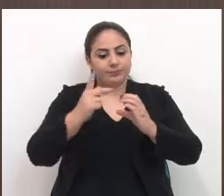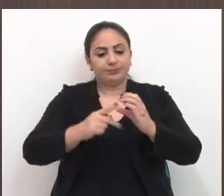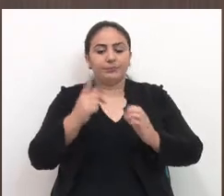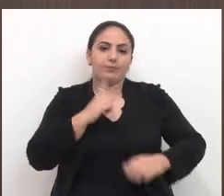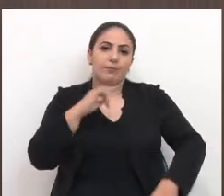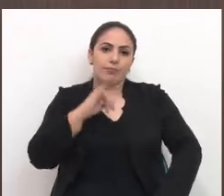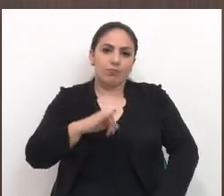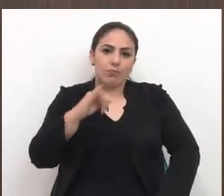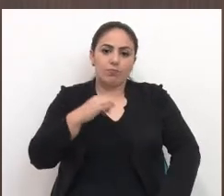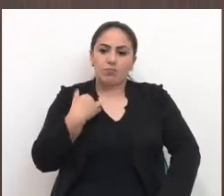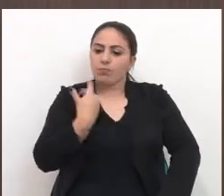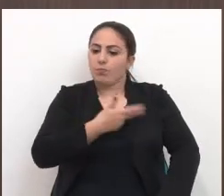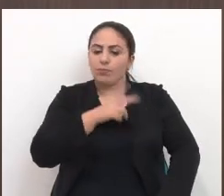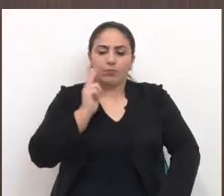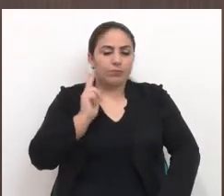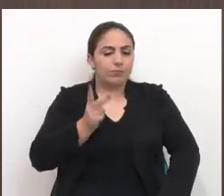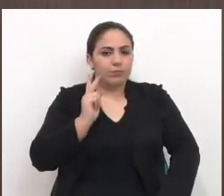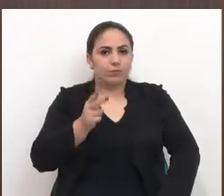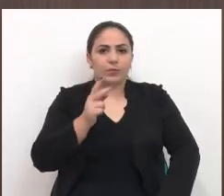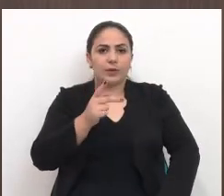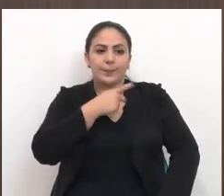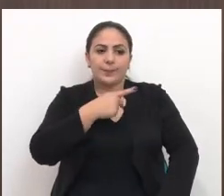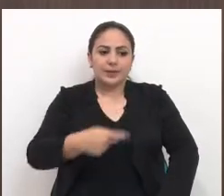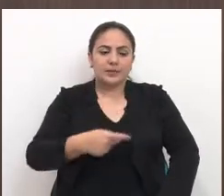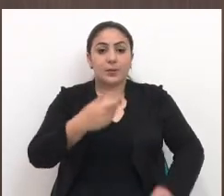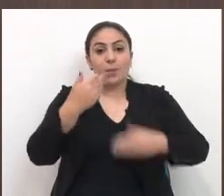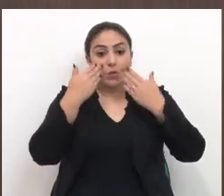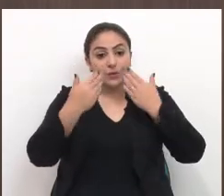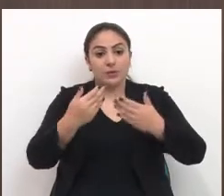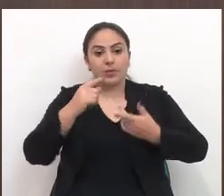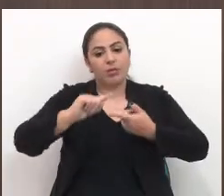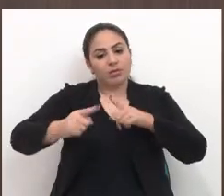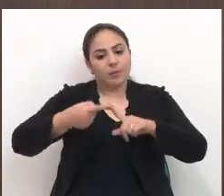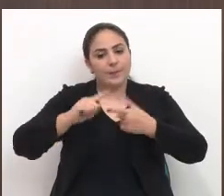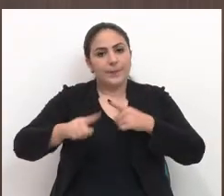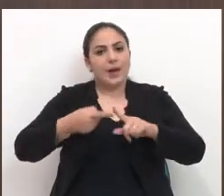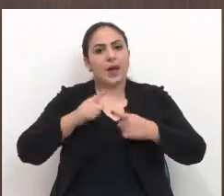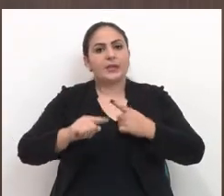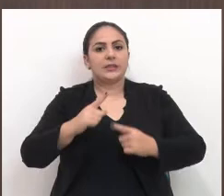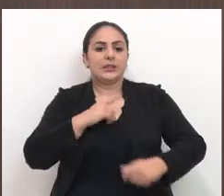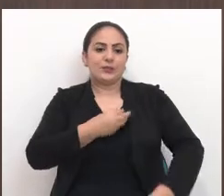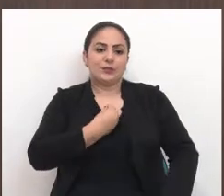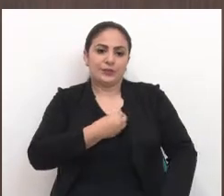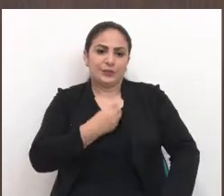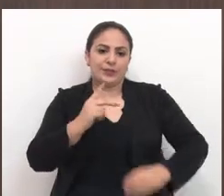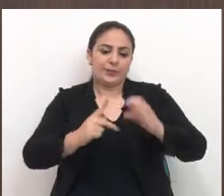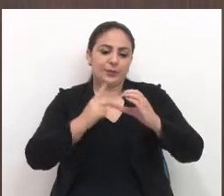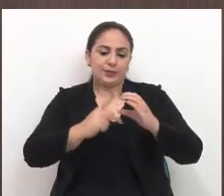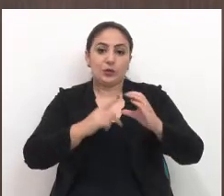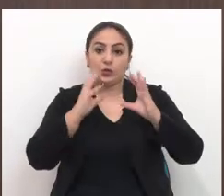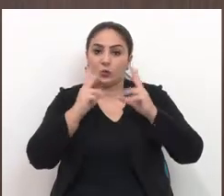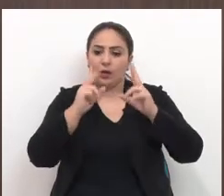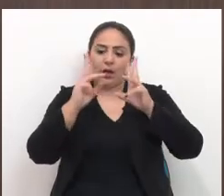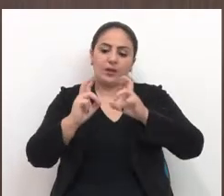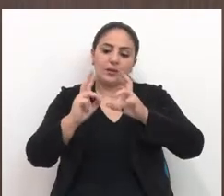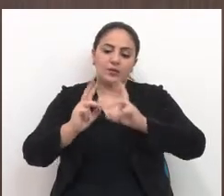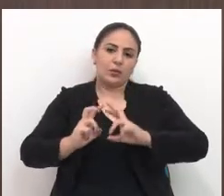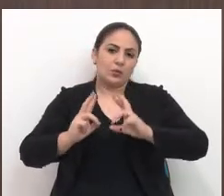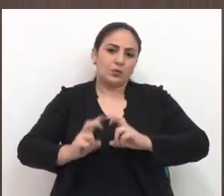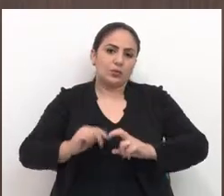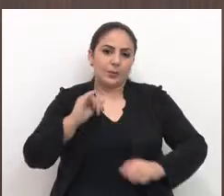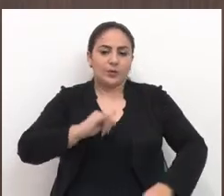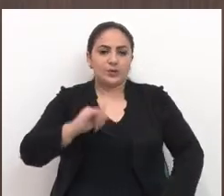tem essa importância. E nós sempre, como presidente, temos destacado que os grandes debates, passam pela Câmara de Vereadores. Todos os